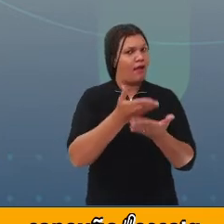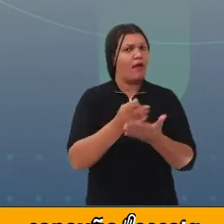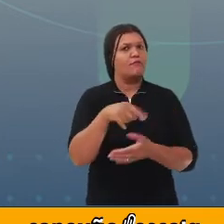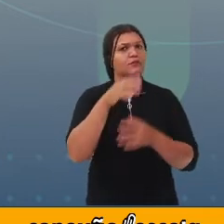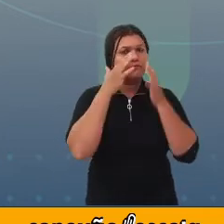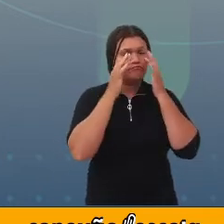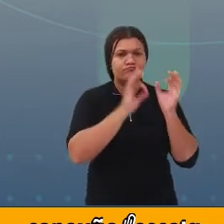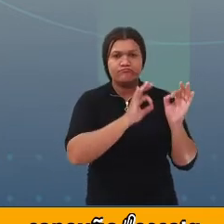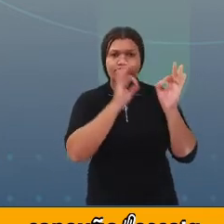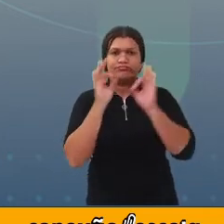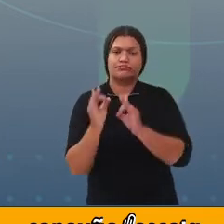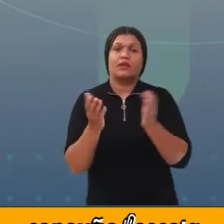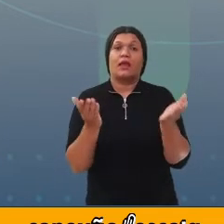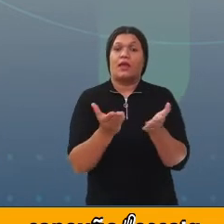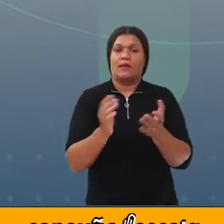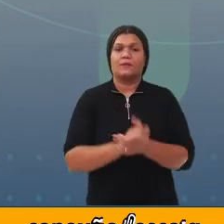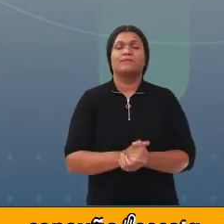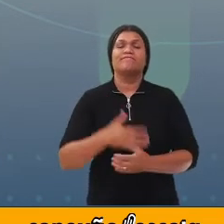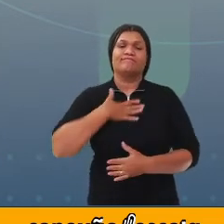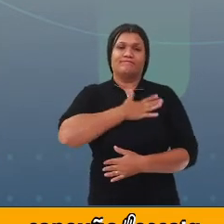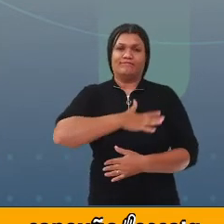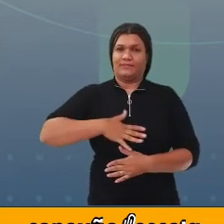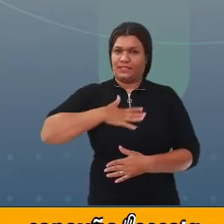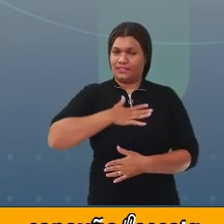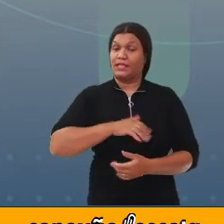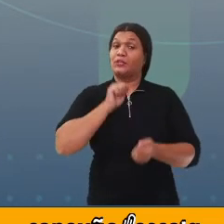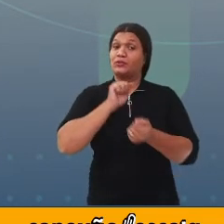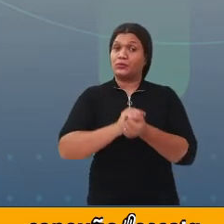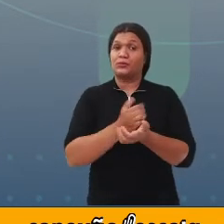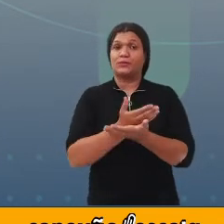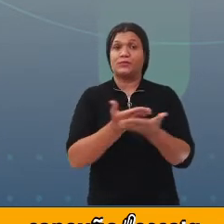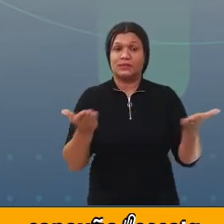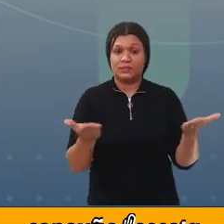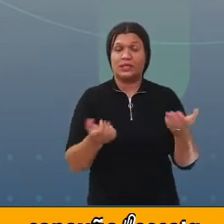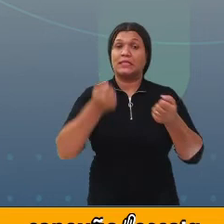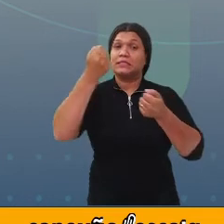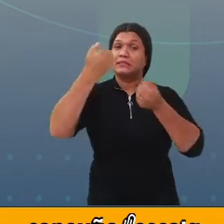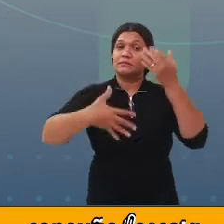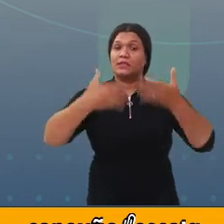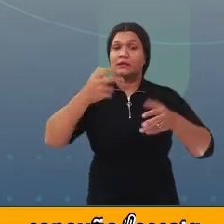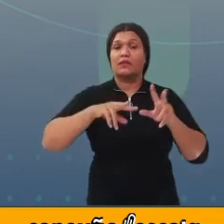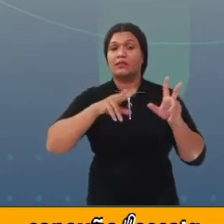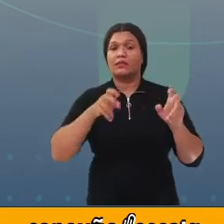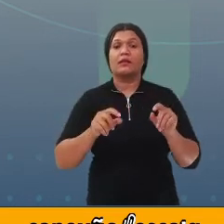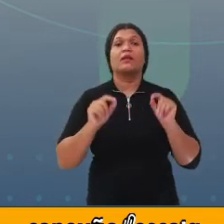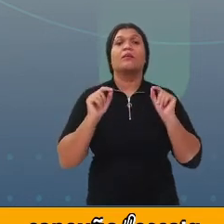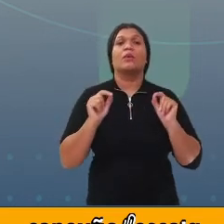está assistindo. Foi um prazer imenso estar com você e falar um pouquinho